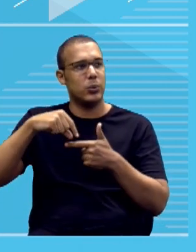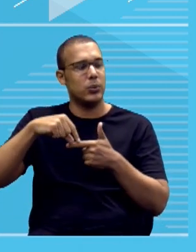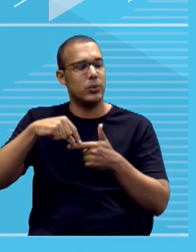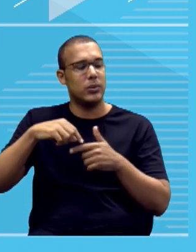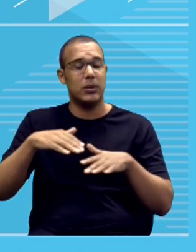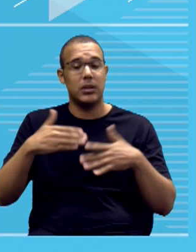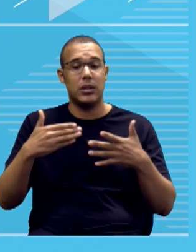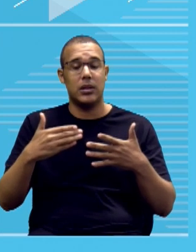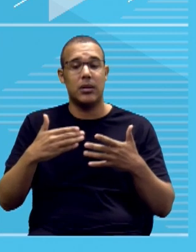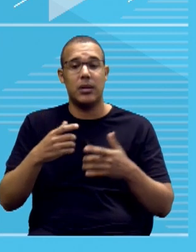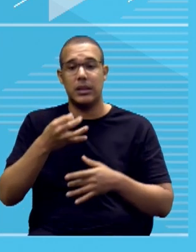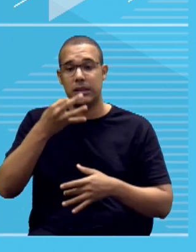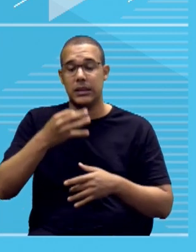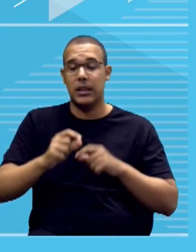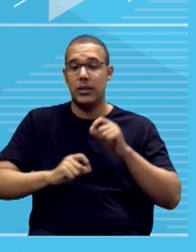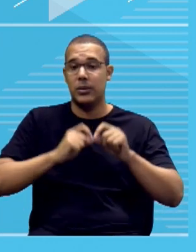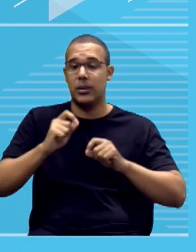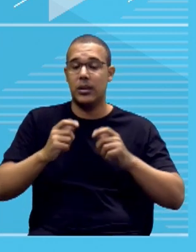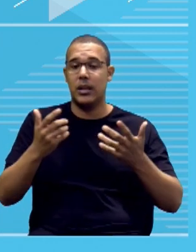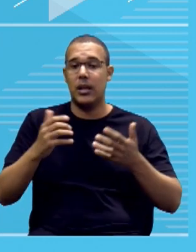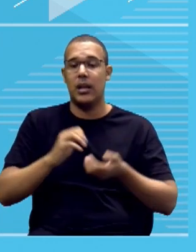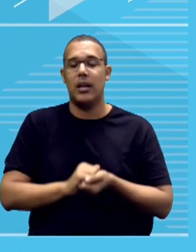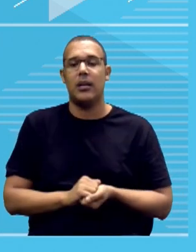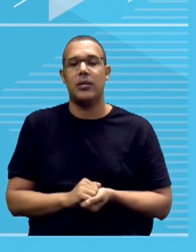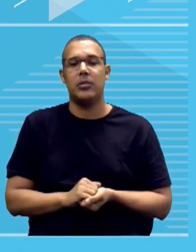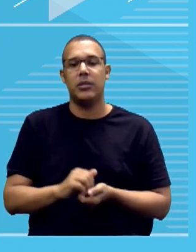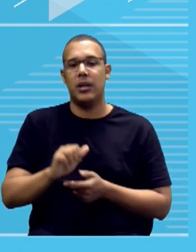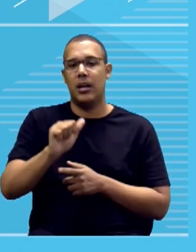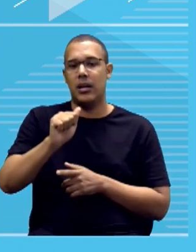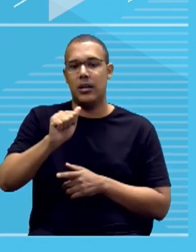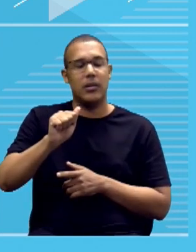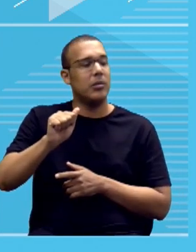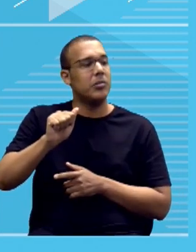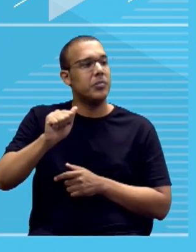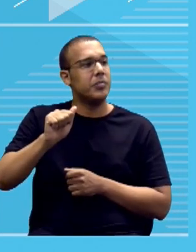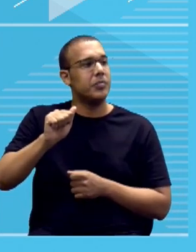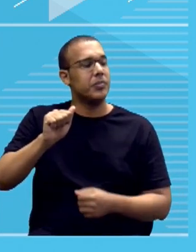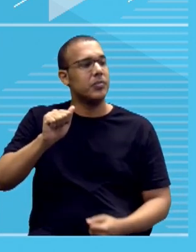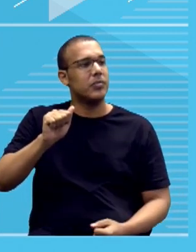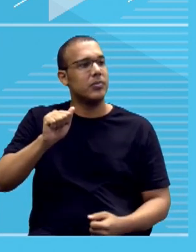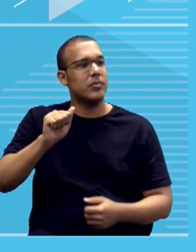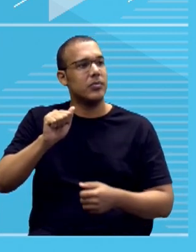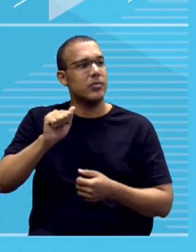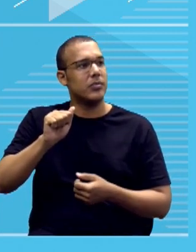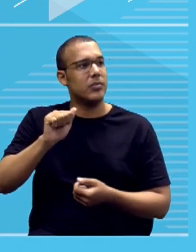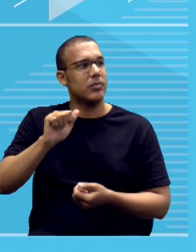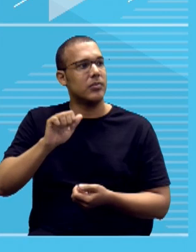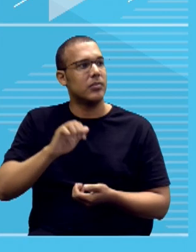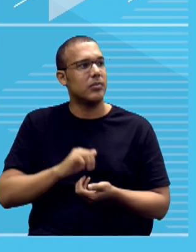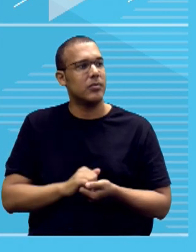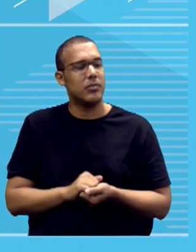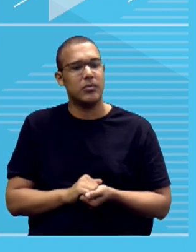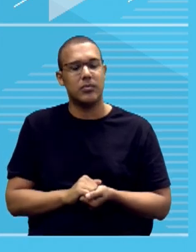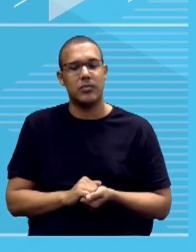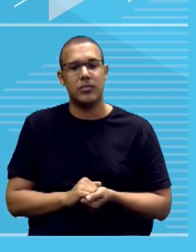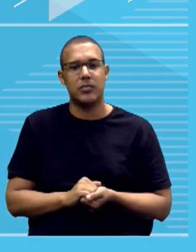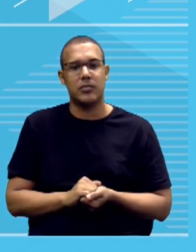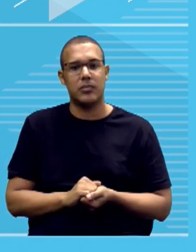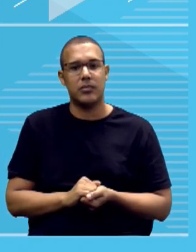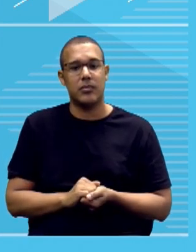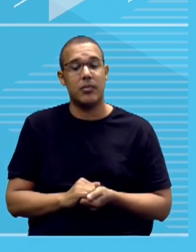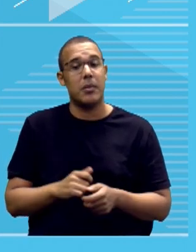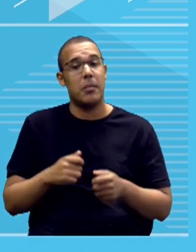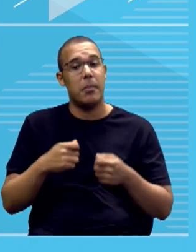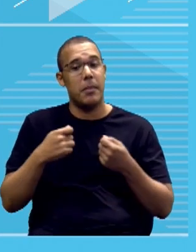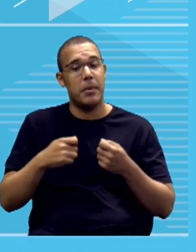que, letra A intensidade da corrente elétrica do circuito é igual a 10 amperes. Primeiro, eu tenho que fazer